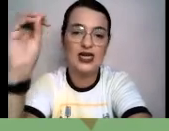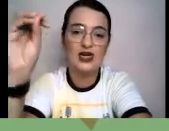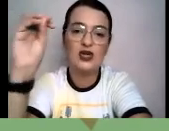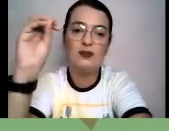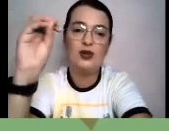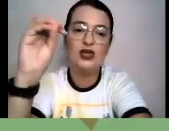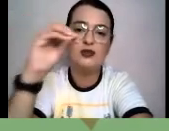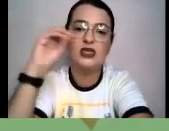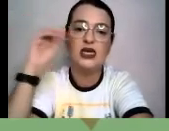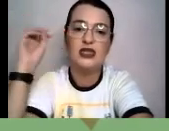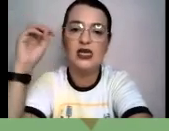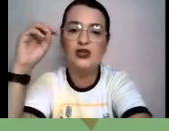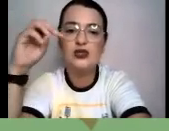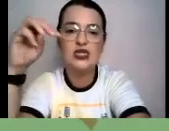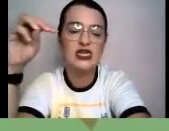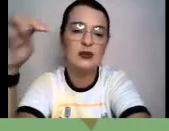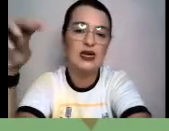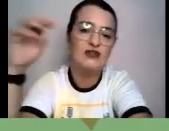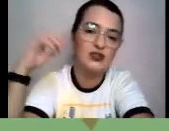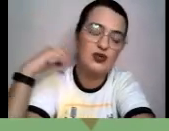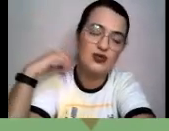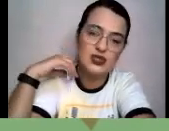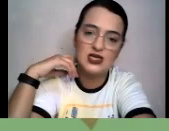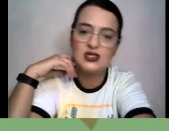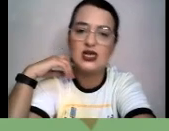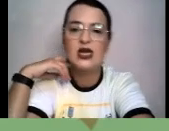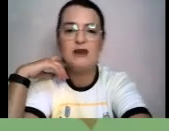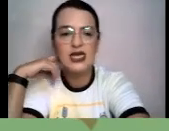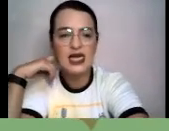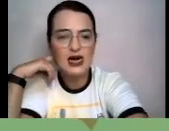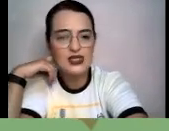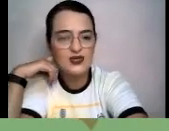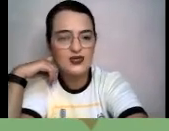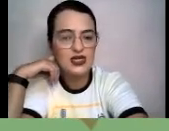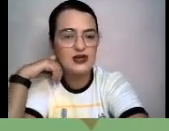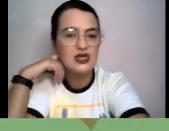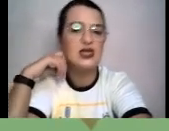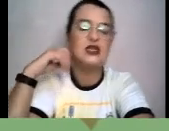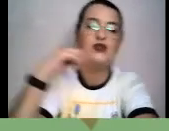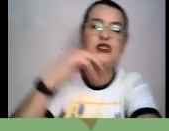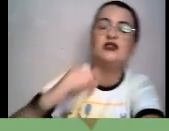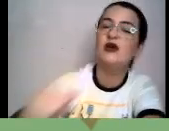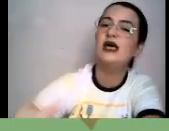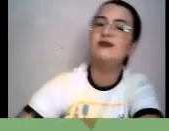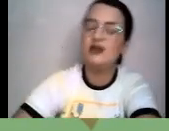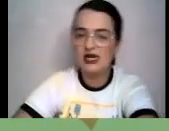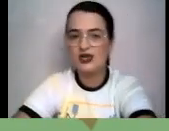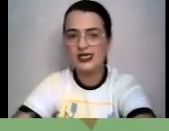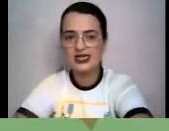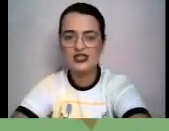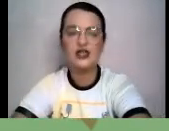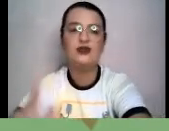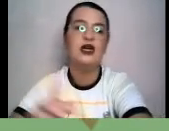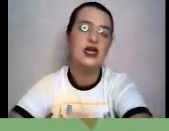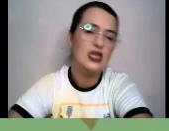seu caderno o que podemos deduzir das palavras de Milton Santos e Maria Laura Silveira. Então, vocês vão responder agora